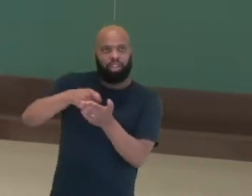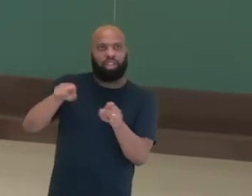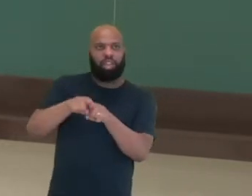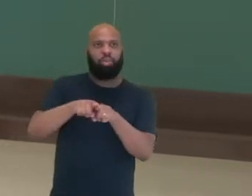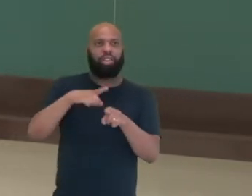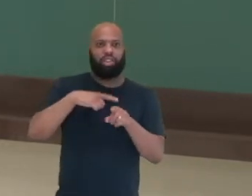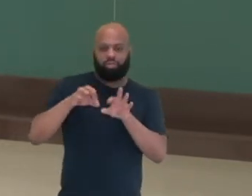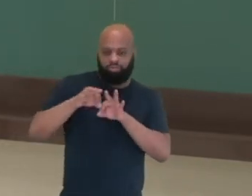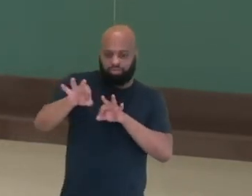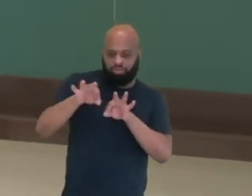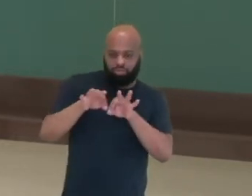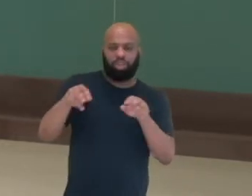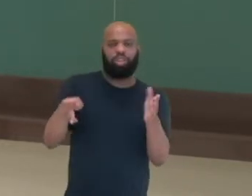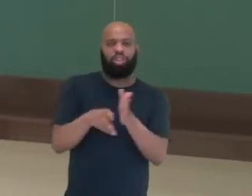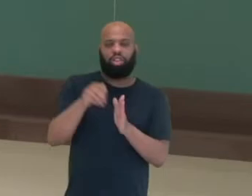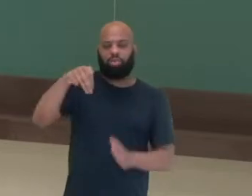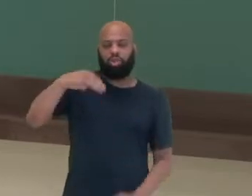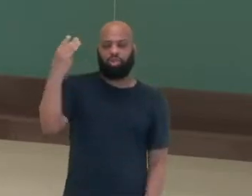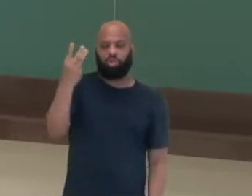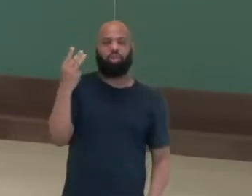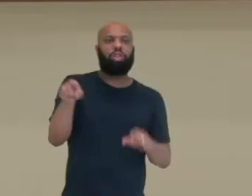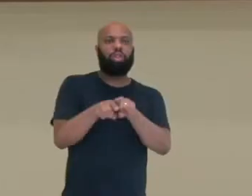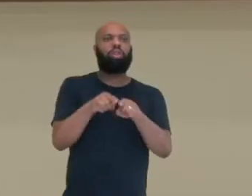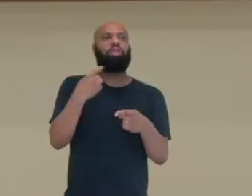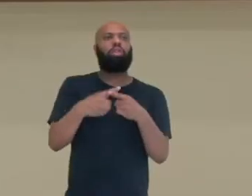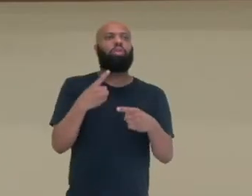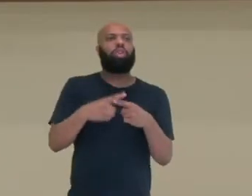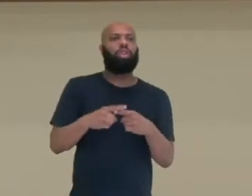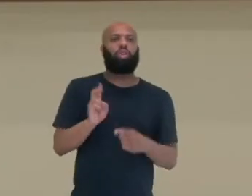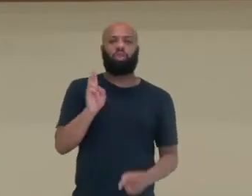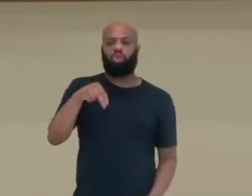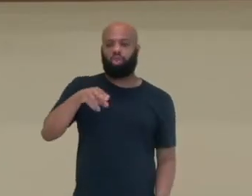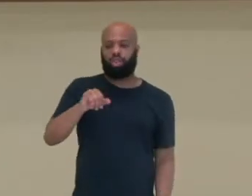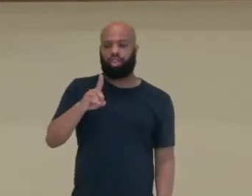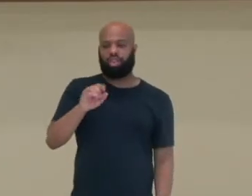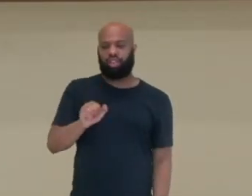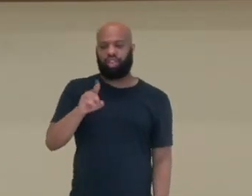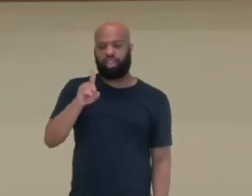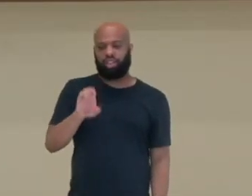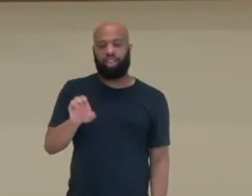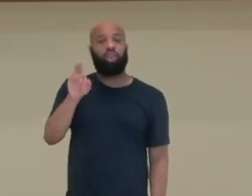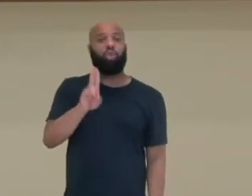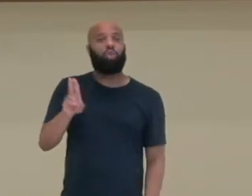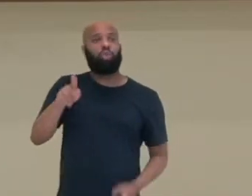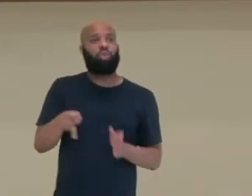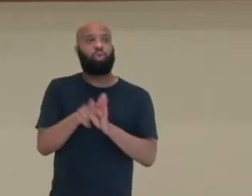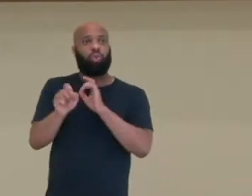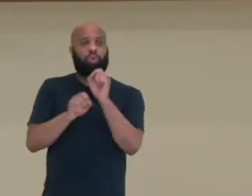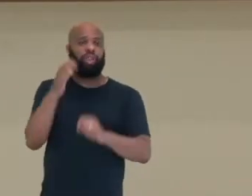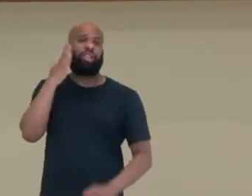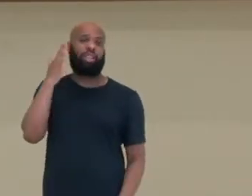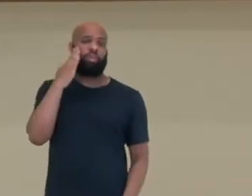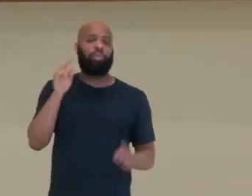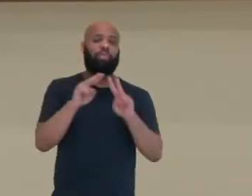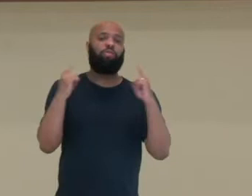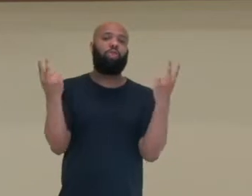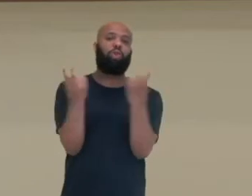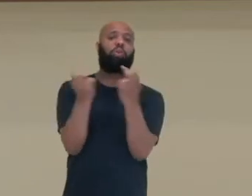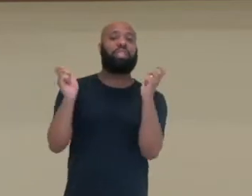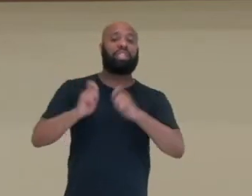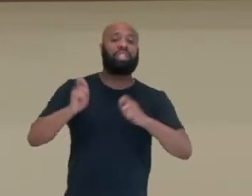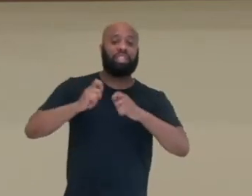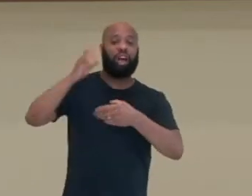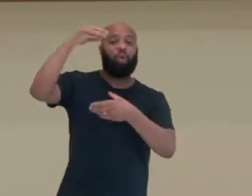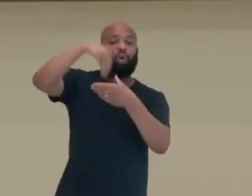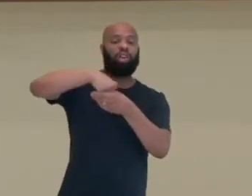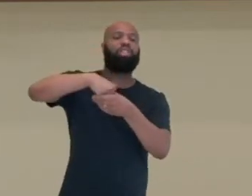medição em metros cúbicos, tá bom? Por quê? Porque é a unidade de medida que a gente utiliza para medir o quê? O volume, a capacidade também do